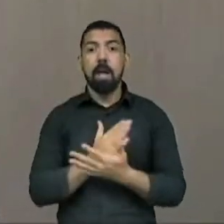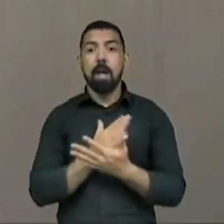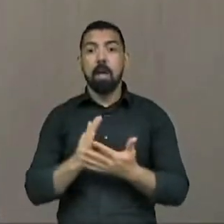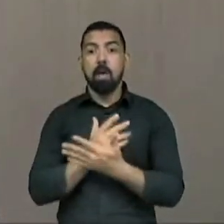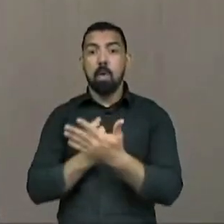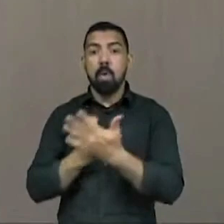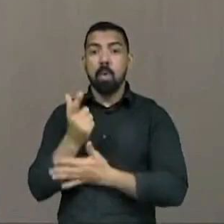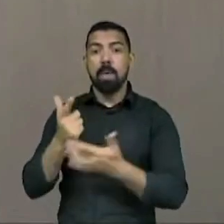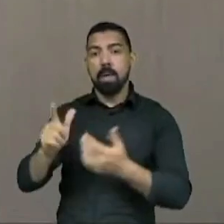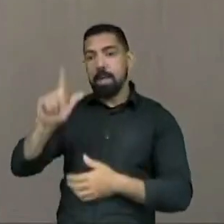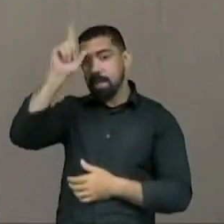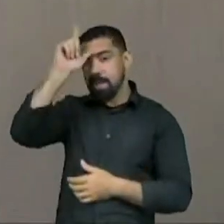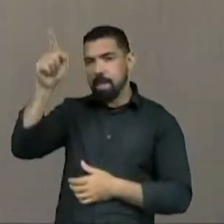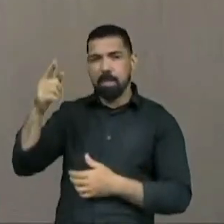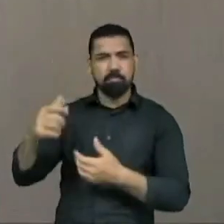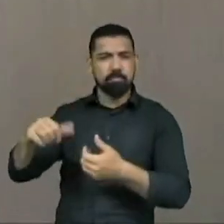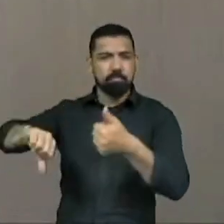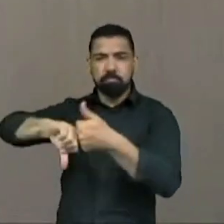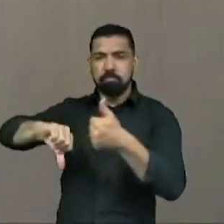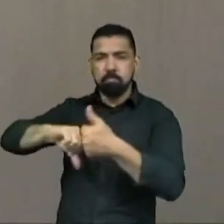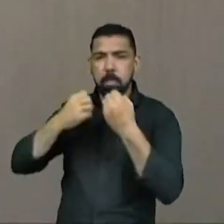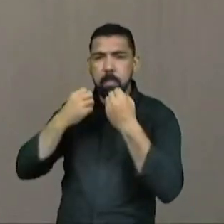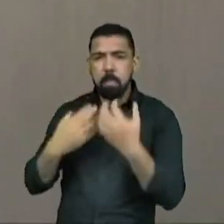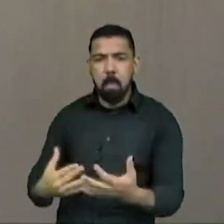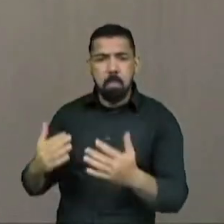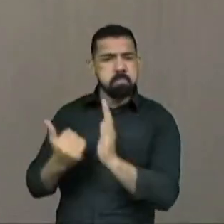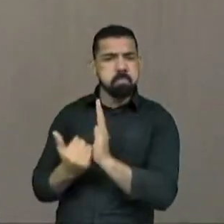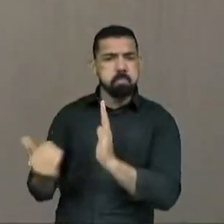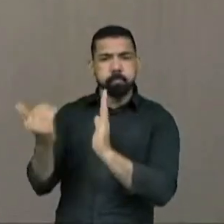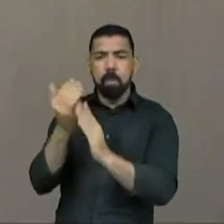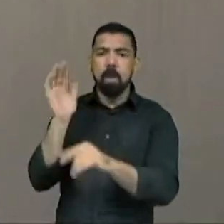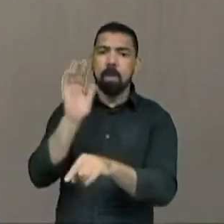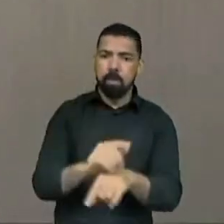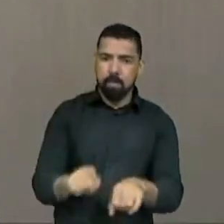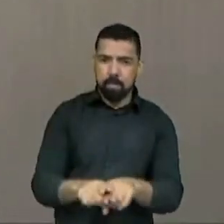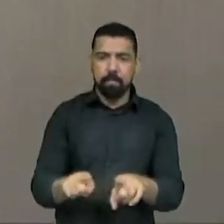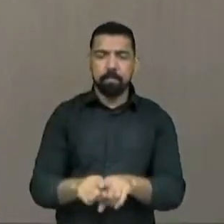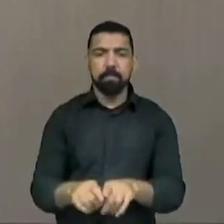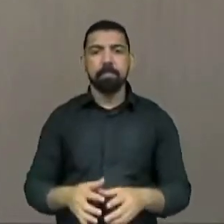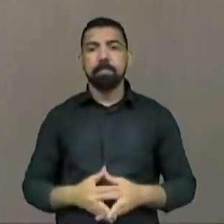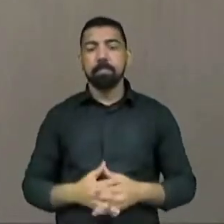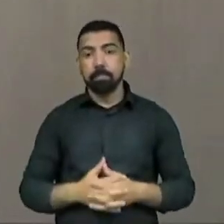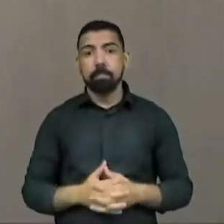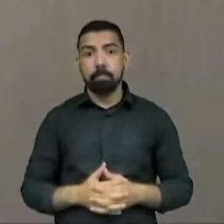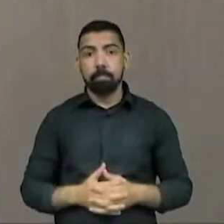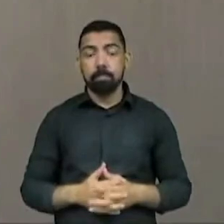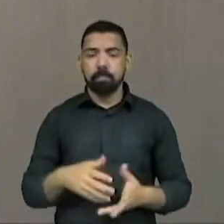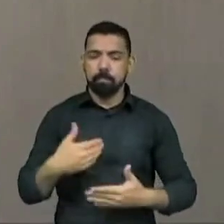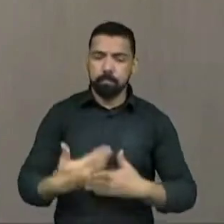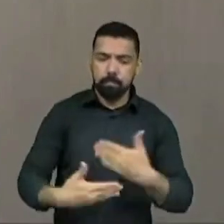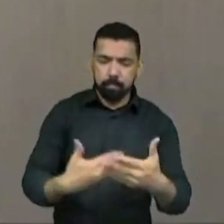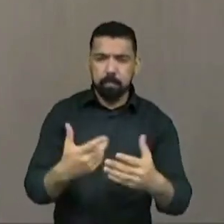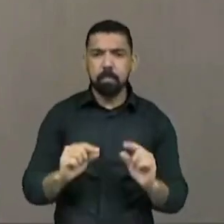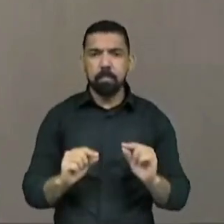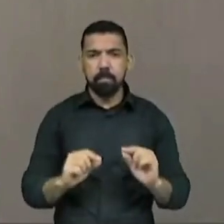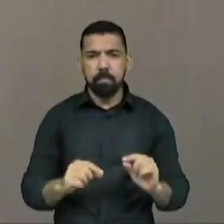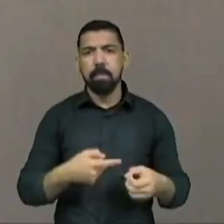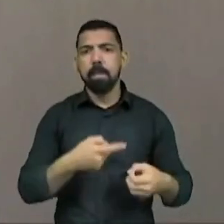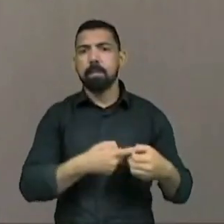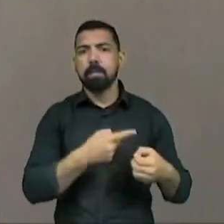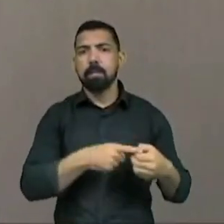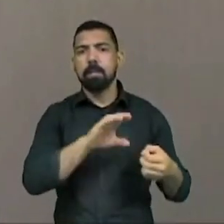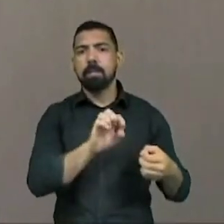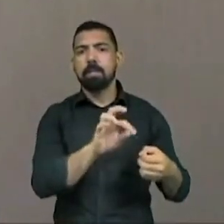de alta qualidade. E ajudou também a desafogar. E aí partiu-se para o Sertão